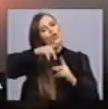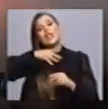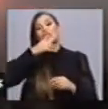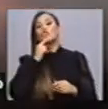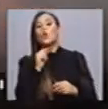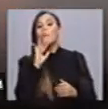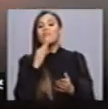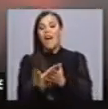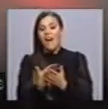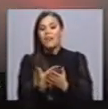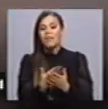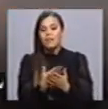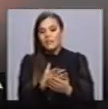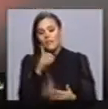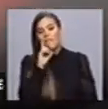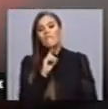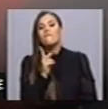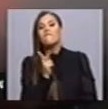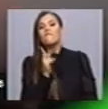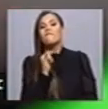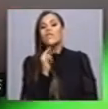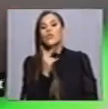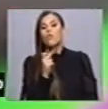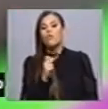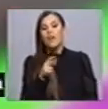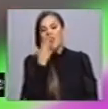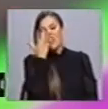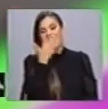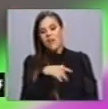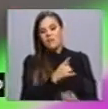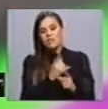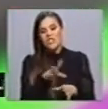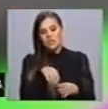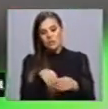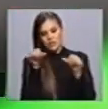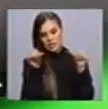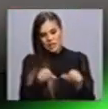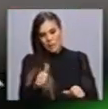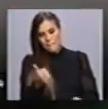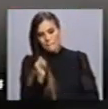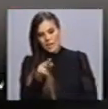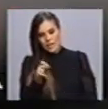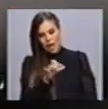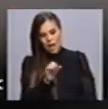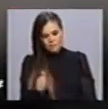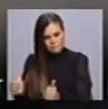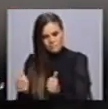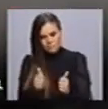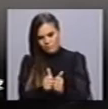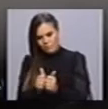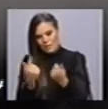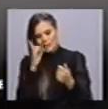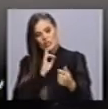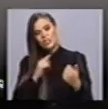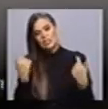negra. Porquê? Porque este pulsar alberga, no fundo está dentro de um sistema binário, tem ao seu lado uma companheira, e este pulsar, esta